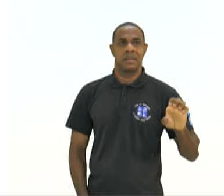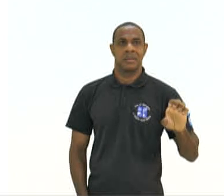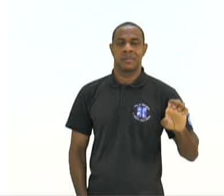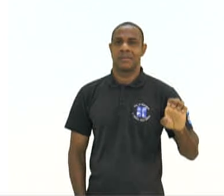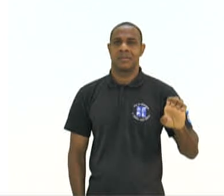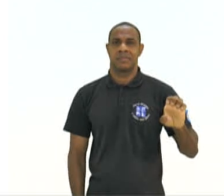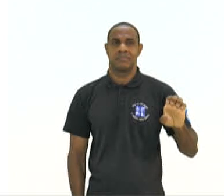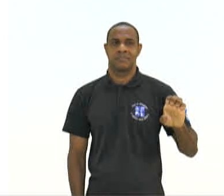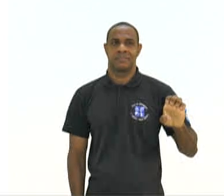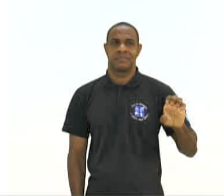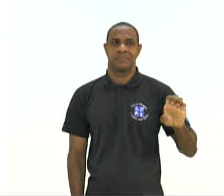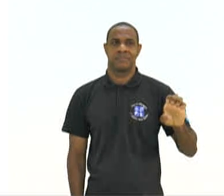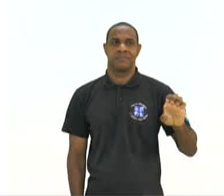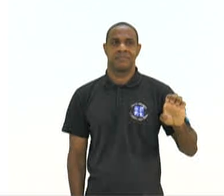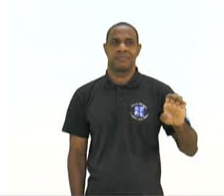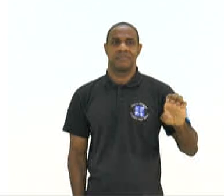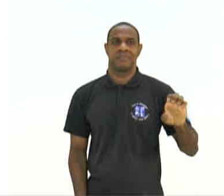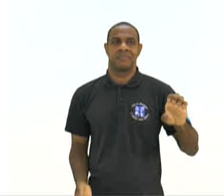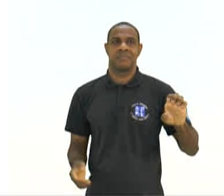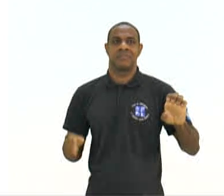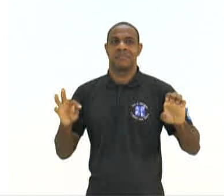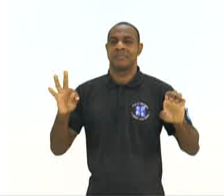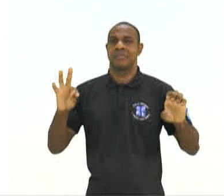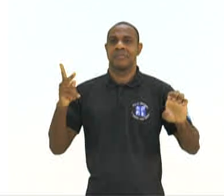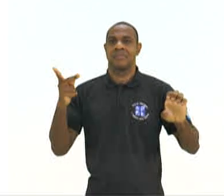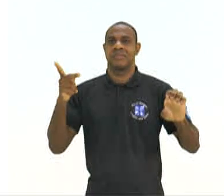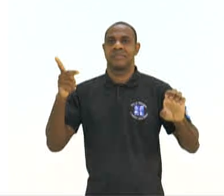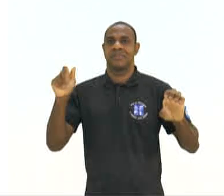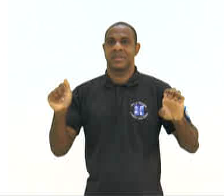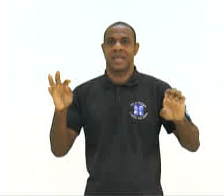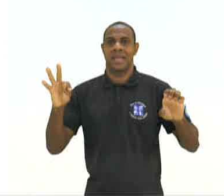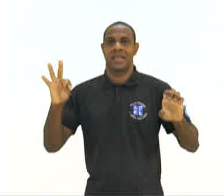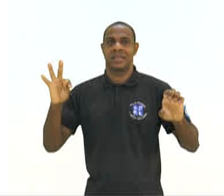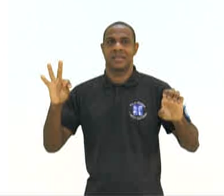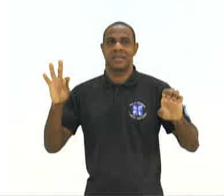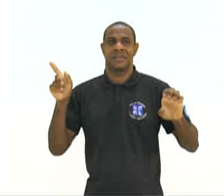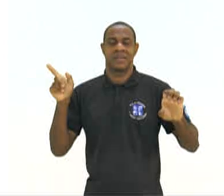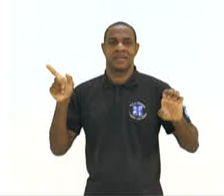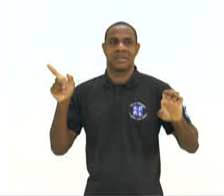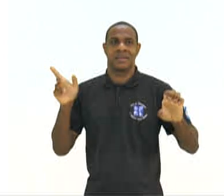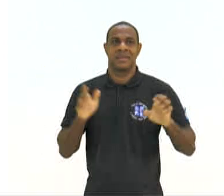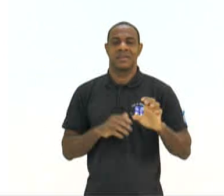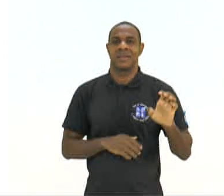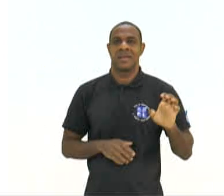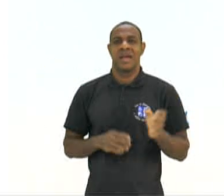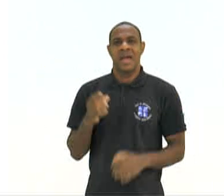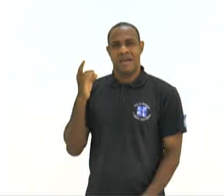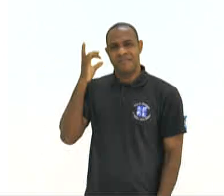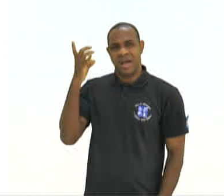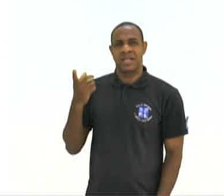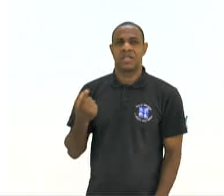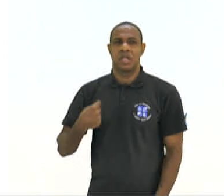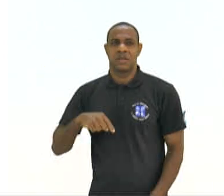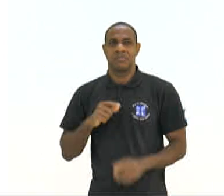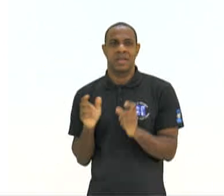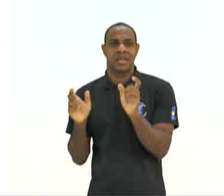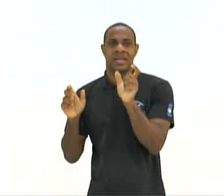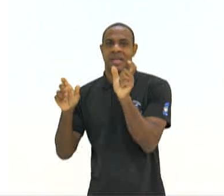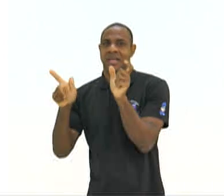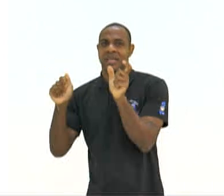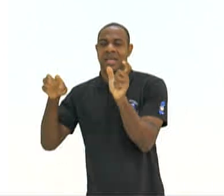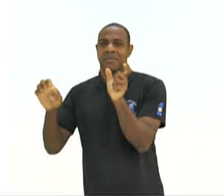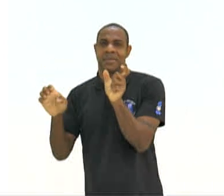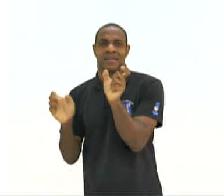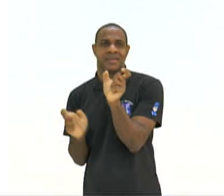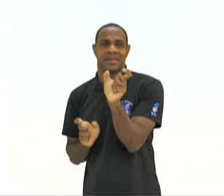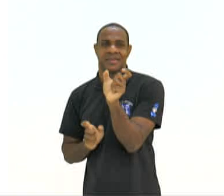good graphics. É fácil a gente ficar chateado com jogos que, vejam que o Dad está fazendo